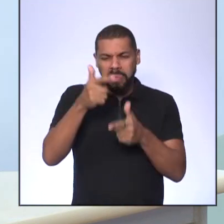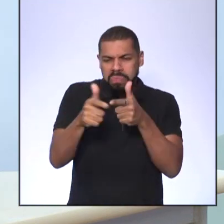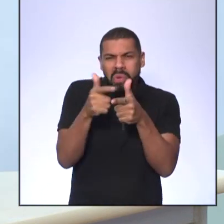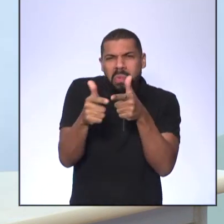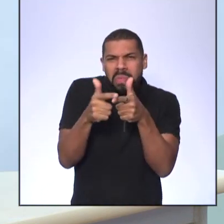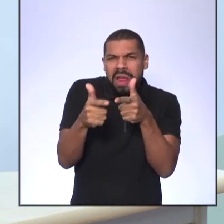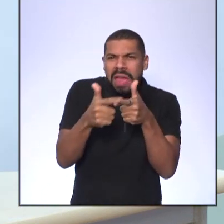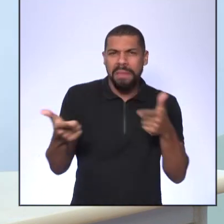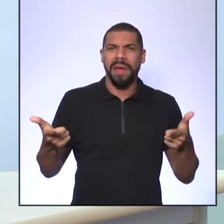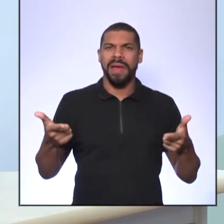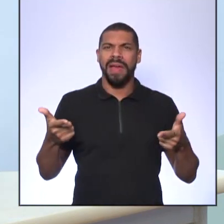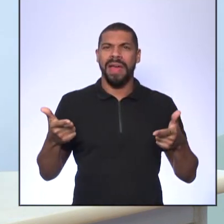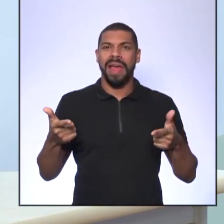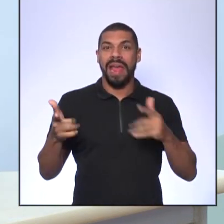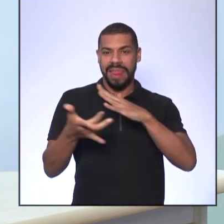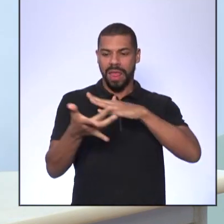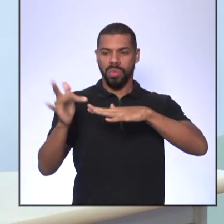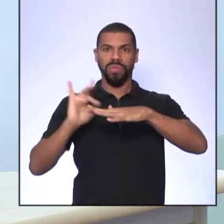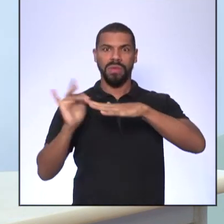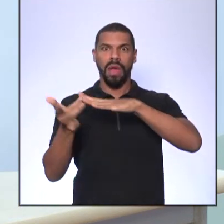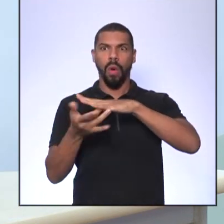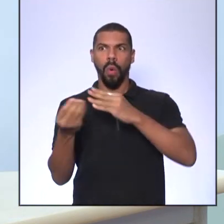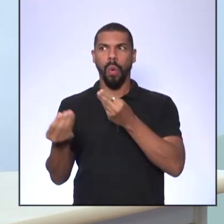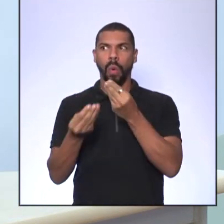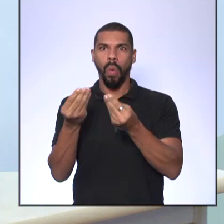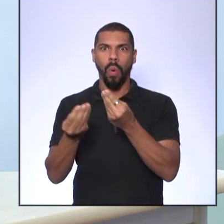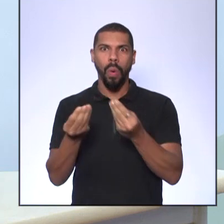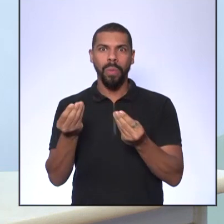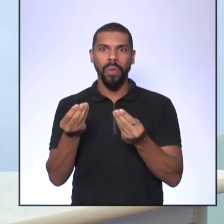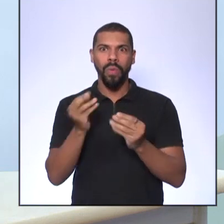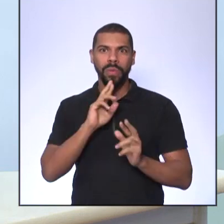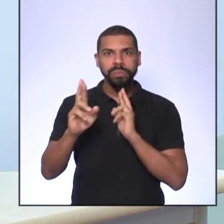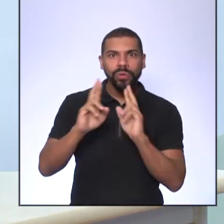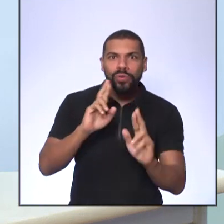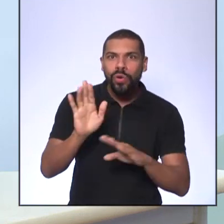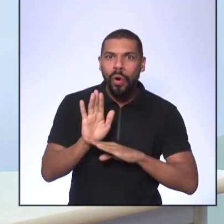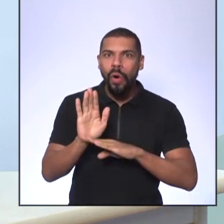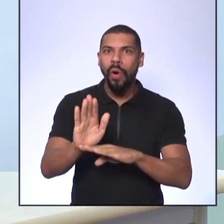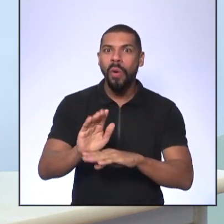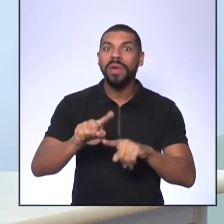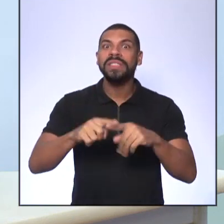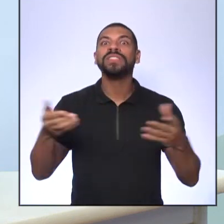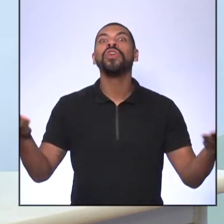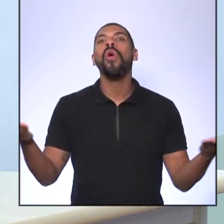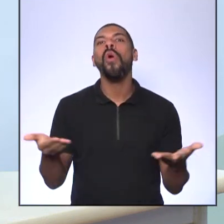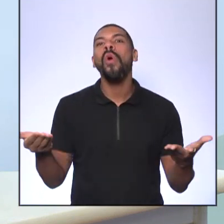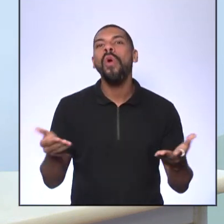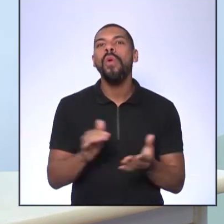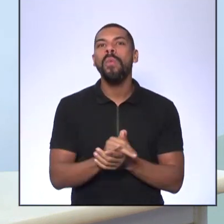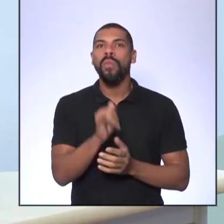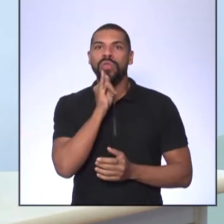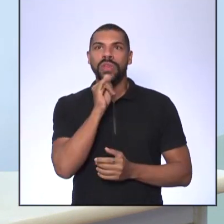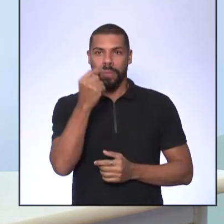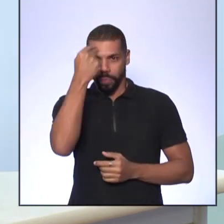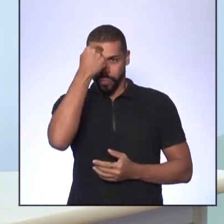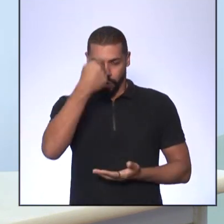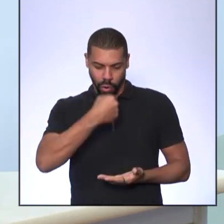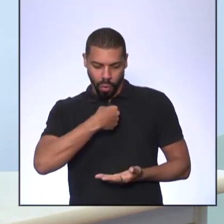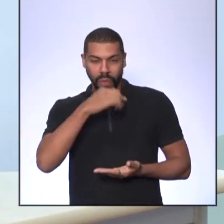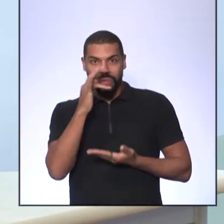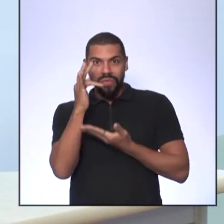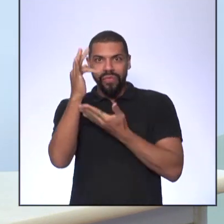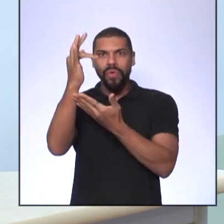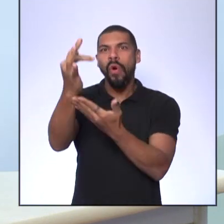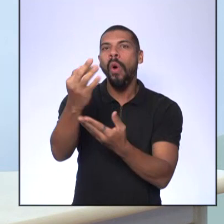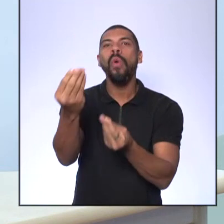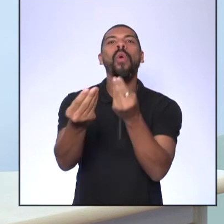conflito na rede social, de que forma que resolveu isso? E se fosse hoje, né? Se fosse o meu eu do futuro, como é que eu resolveria